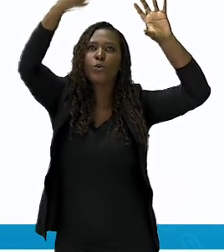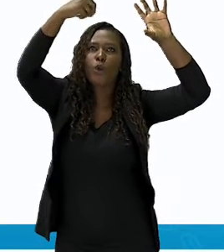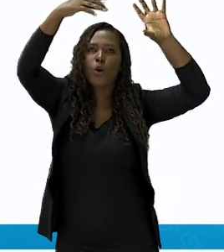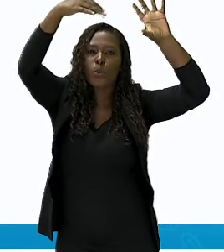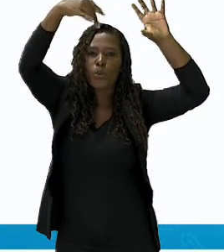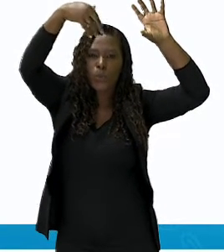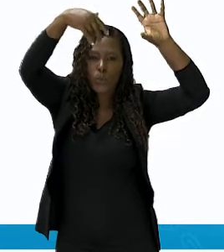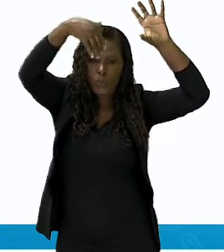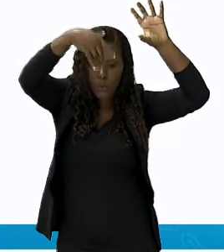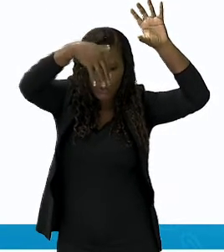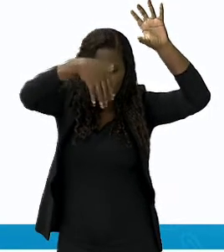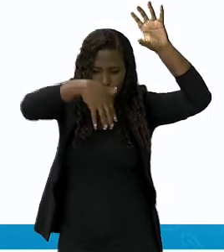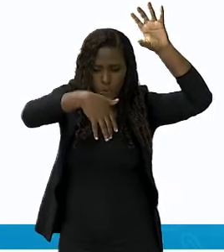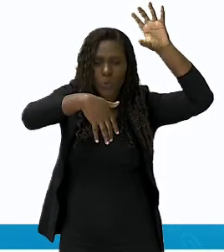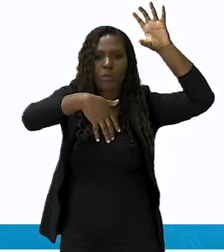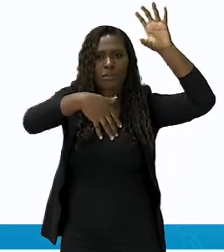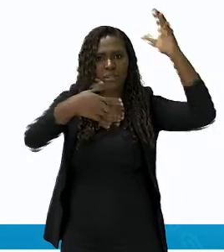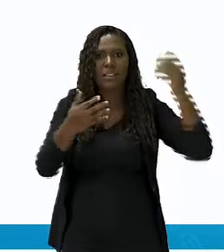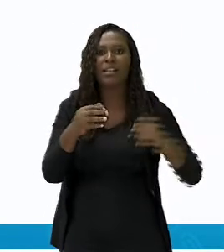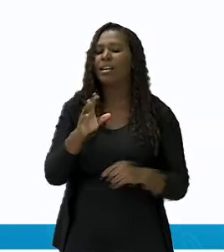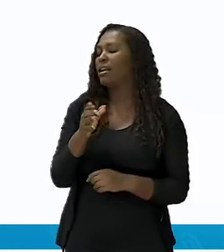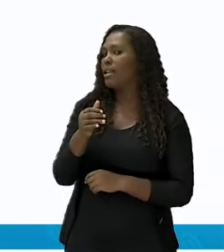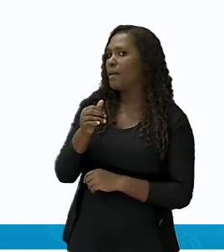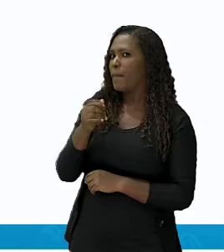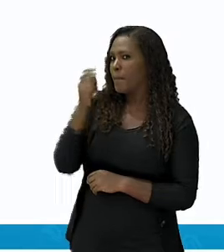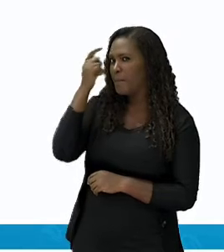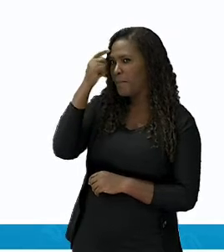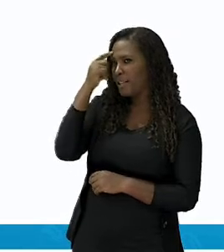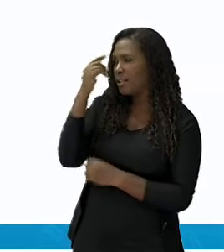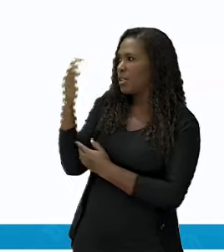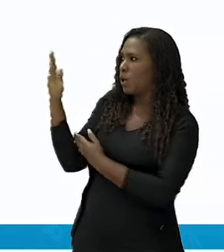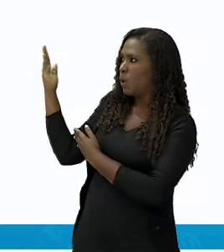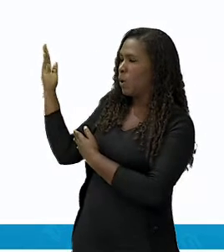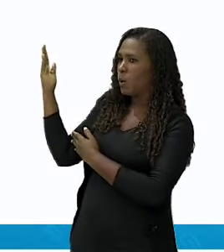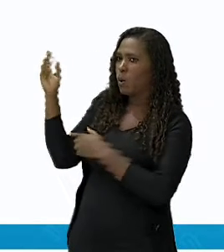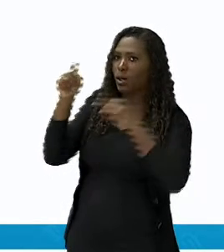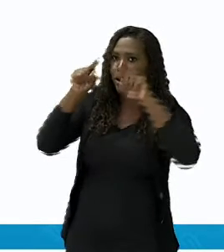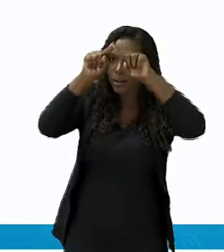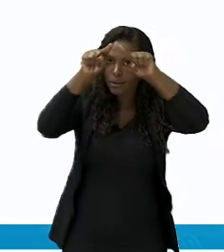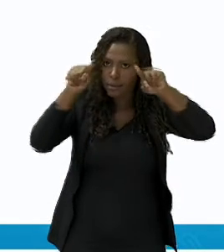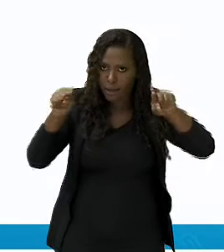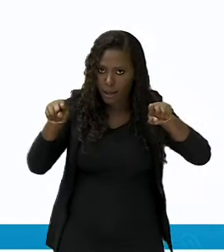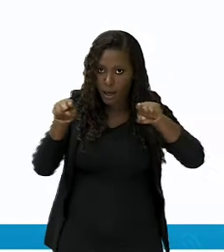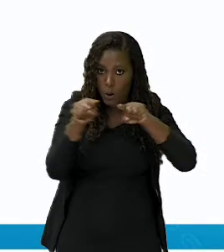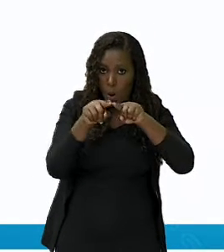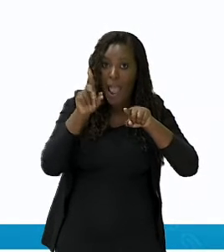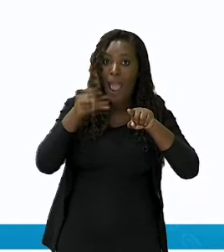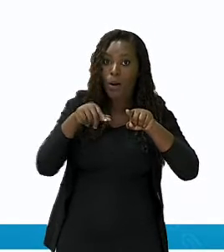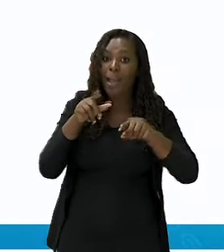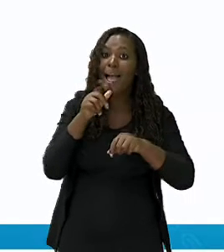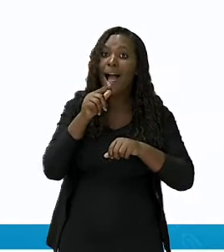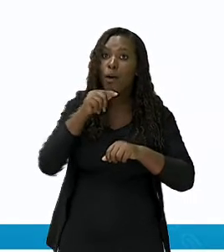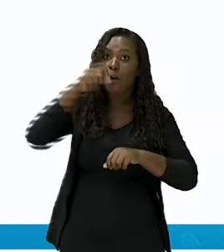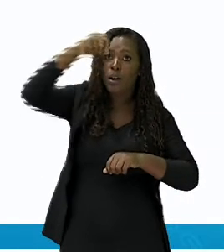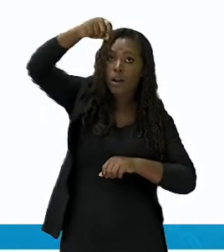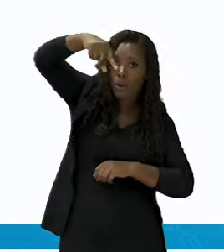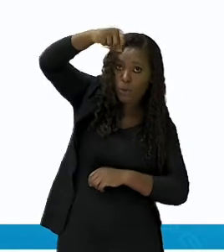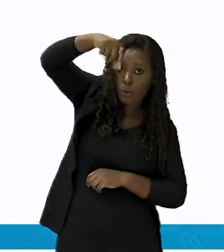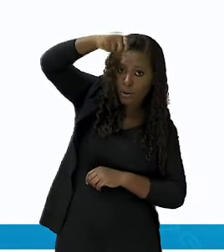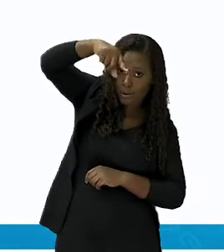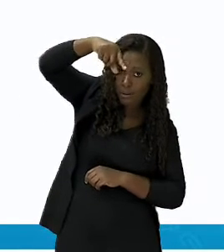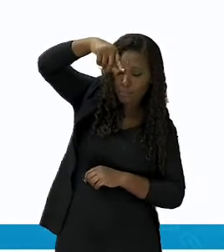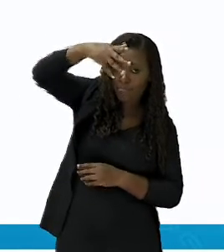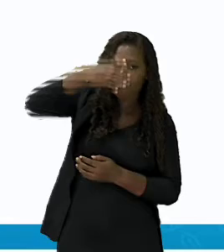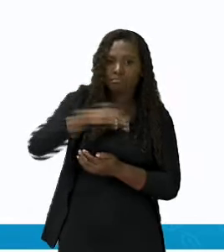Exatamente. Imagine que esse triângulo, esse prisma, é uma gota de água, a luz branca do